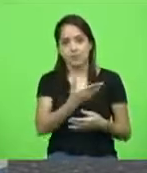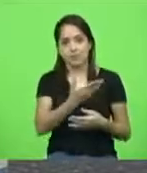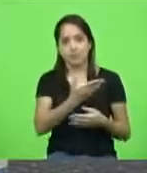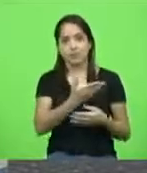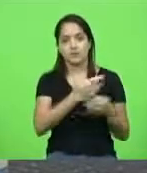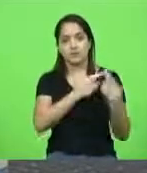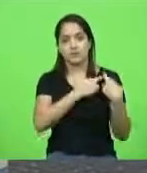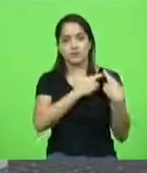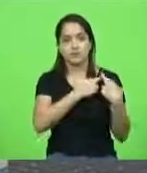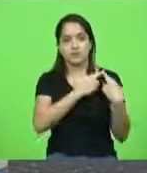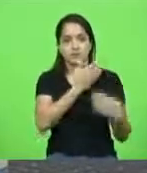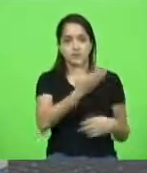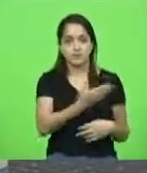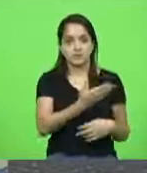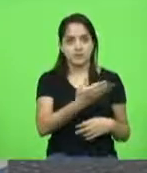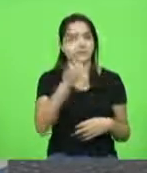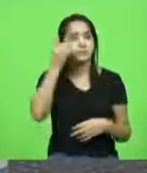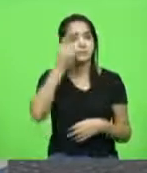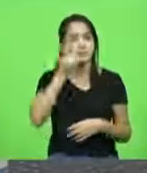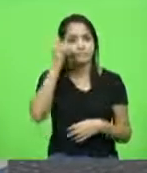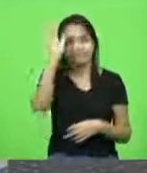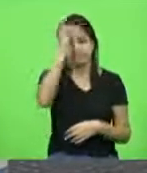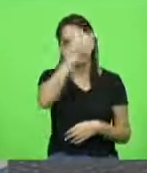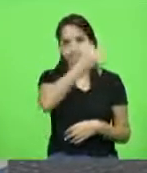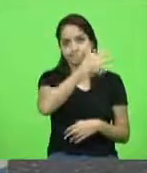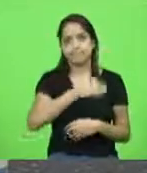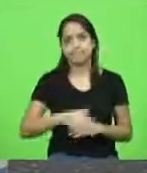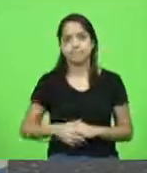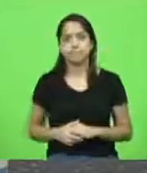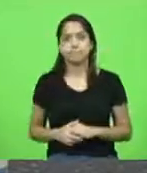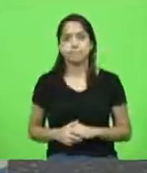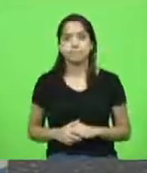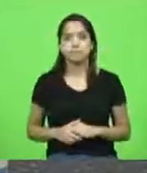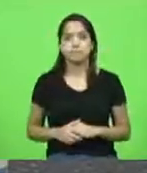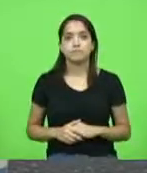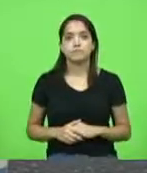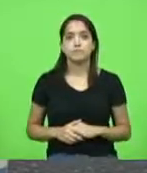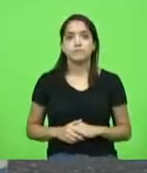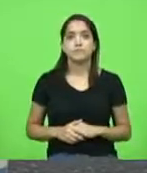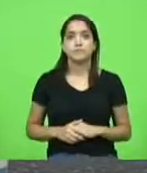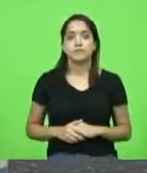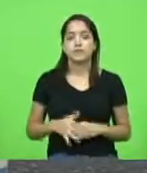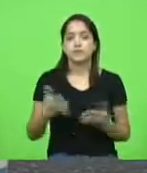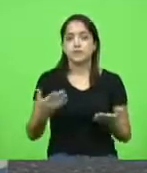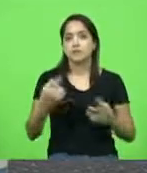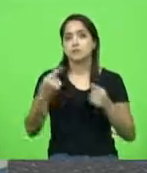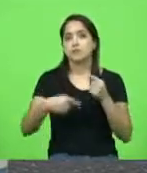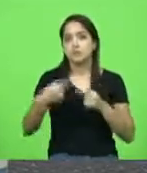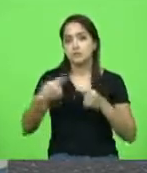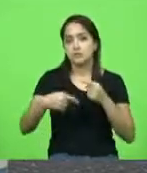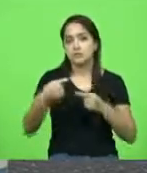deputador Fabiano da Luz ah e também discutimos